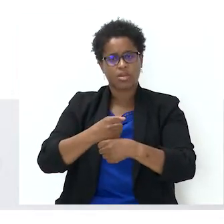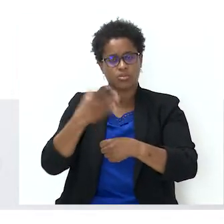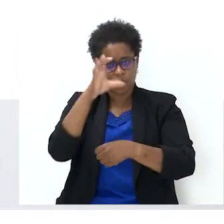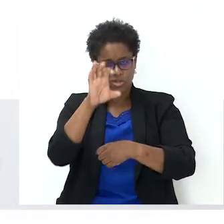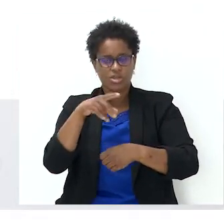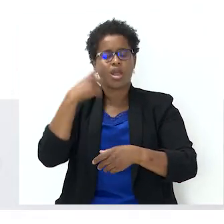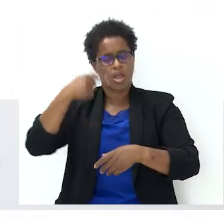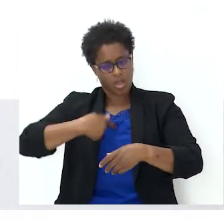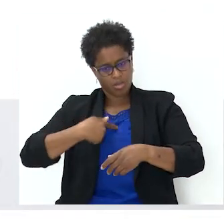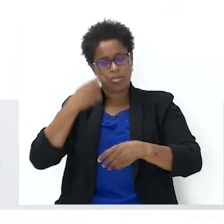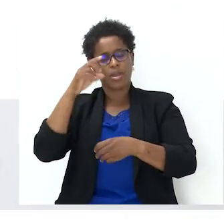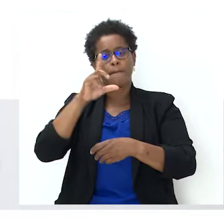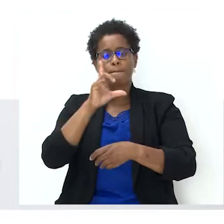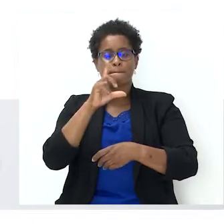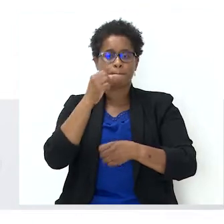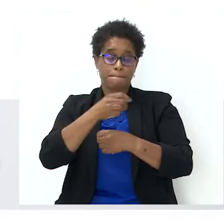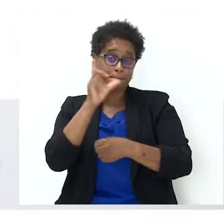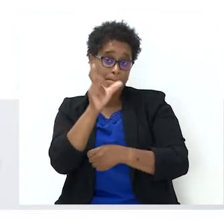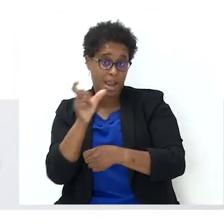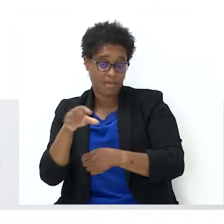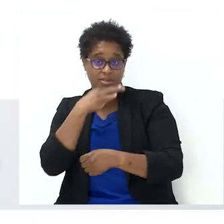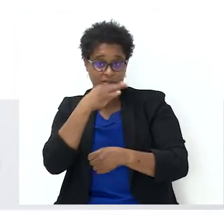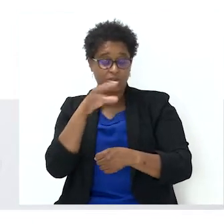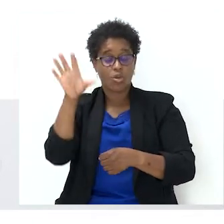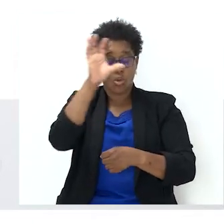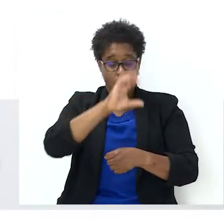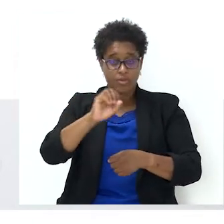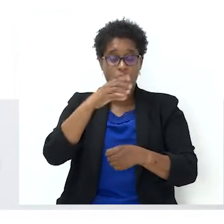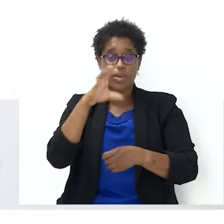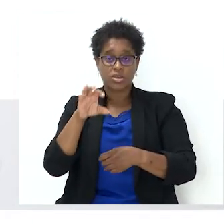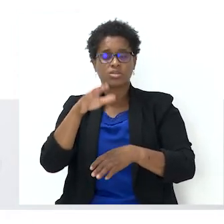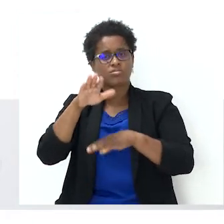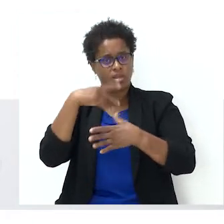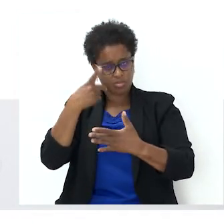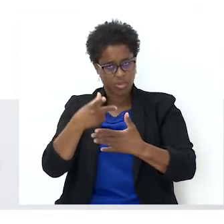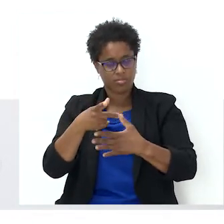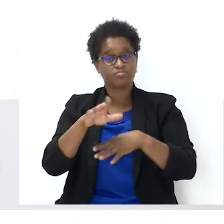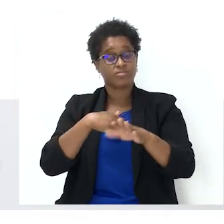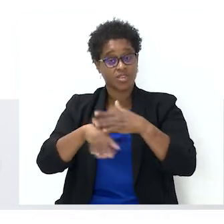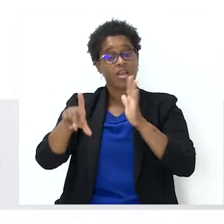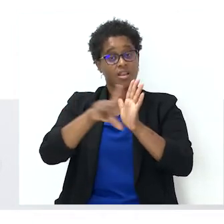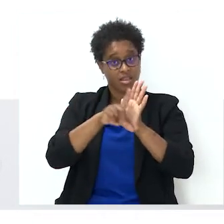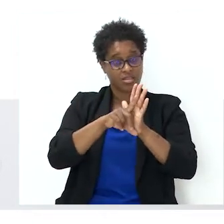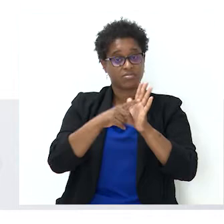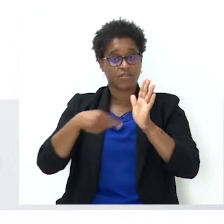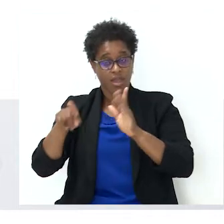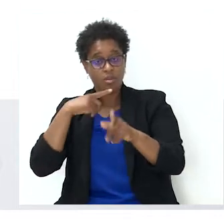diz governo, governar o país. Executar as leis. Conduzir a